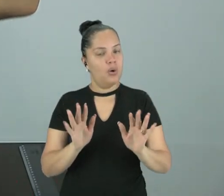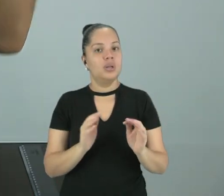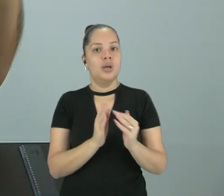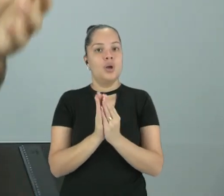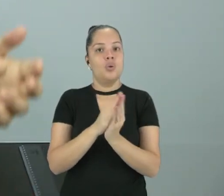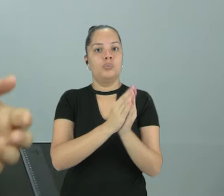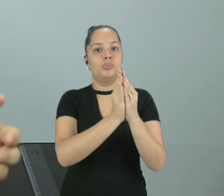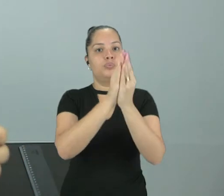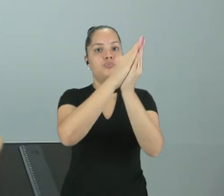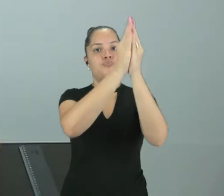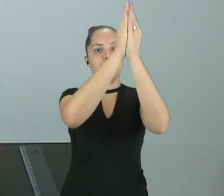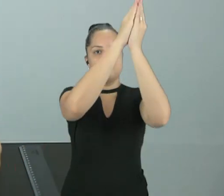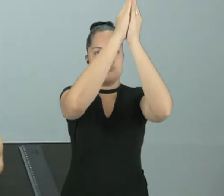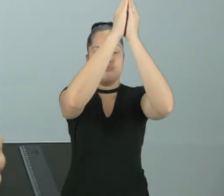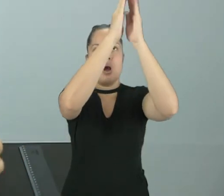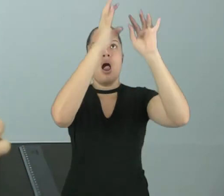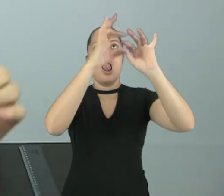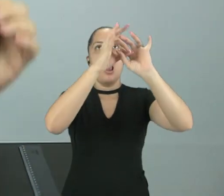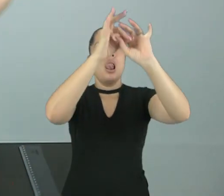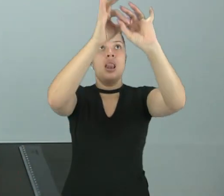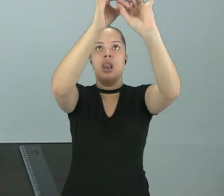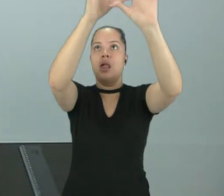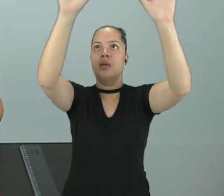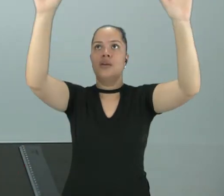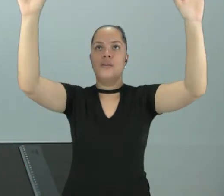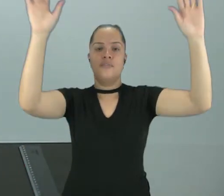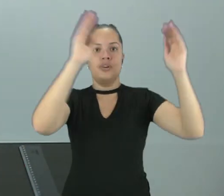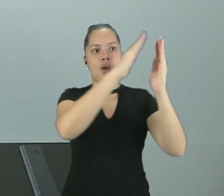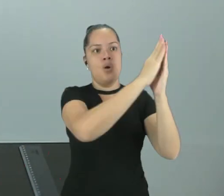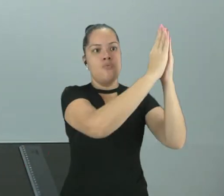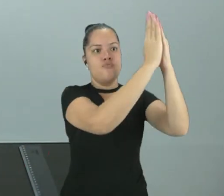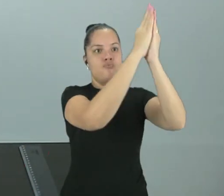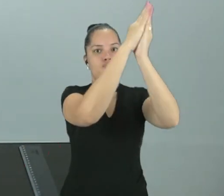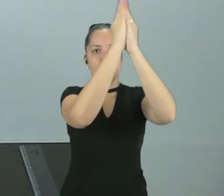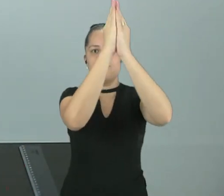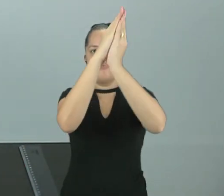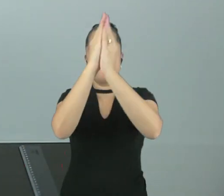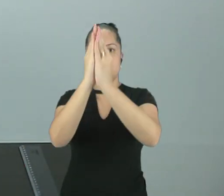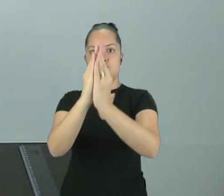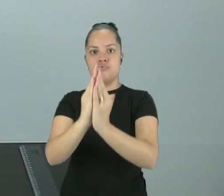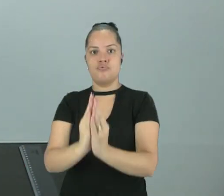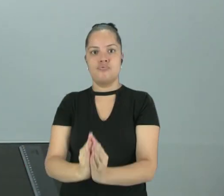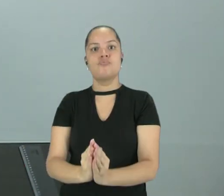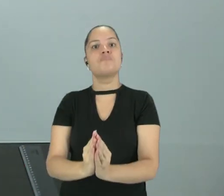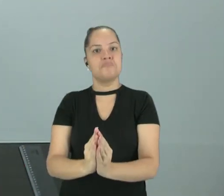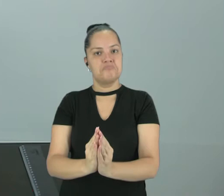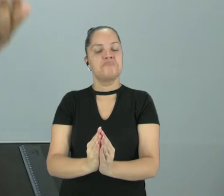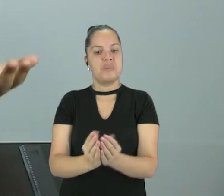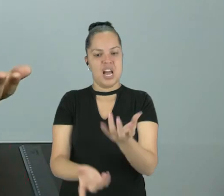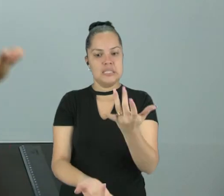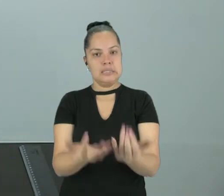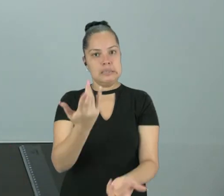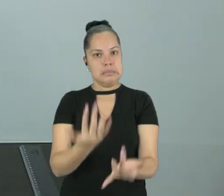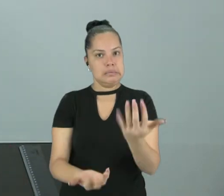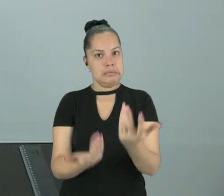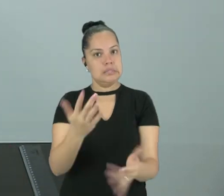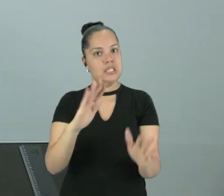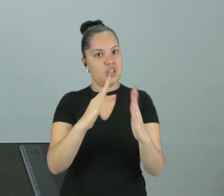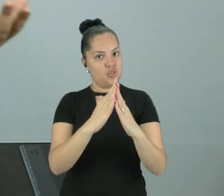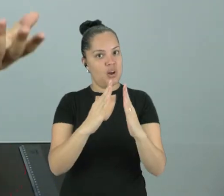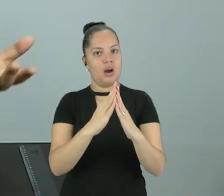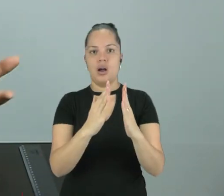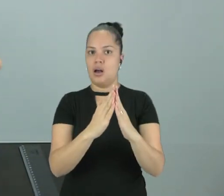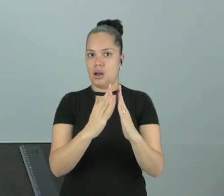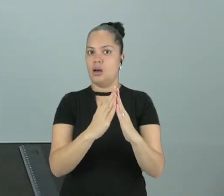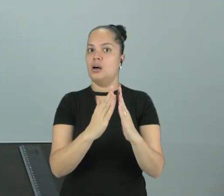solto fica livre e ele pode cair em qualquer lugar sabia e esse ele caiu em cima com a casa